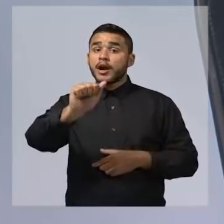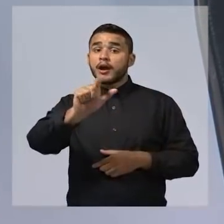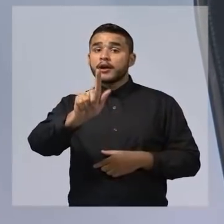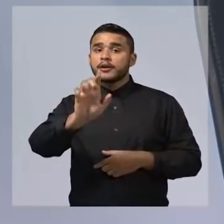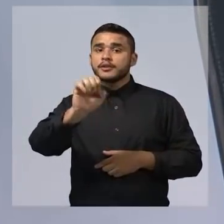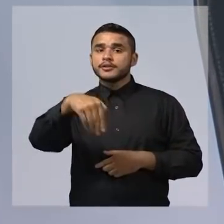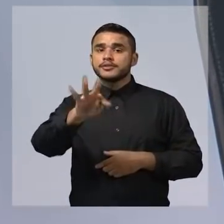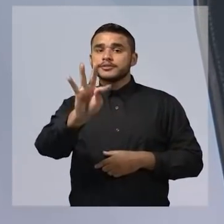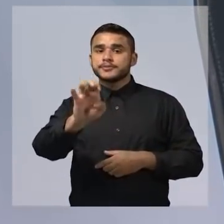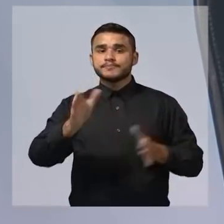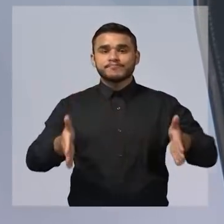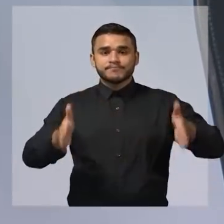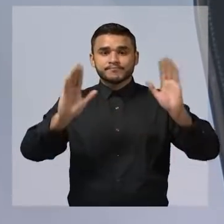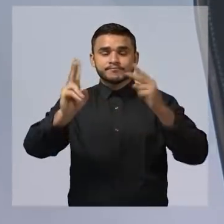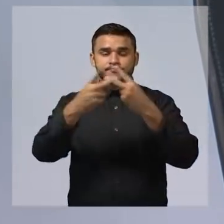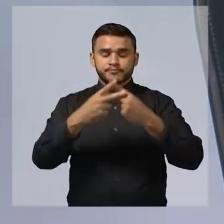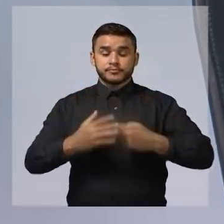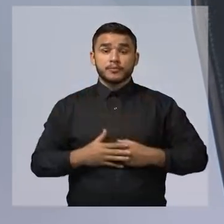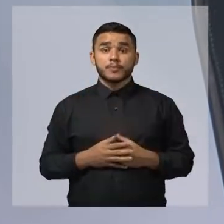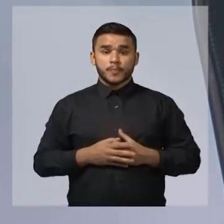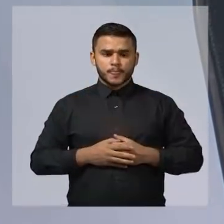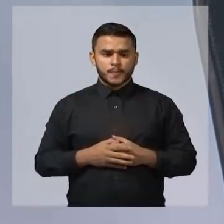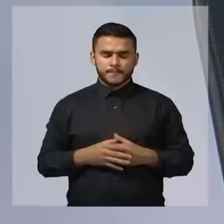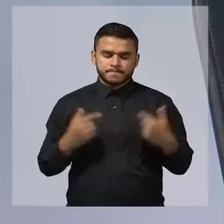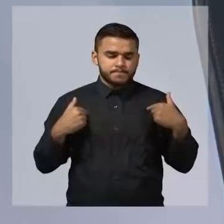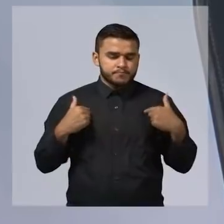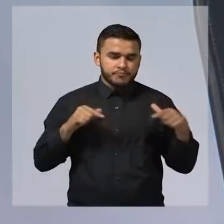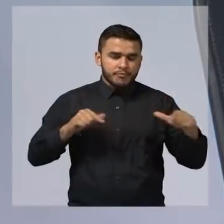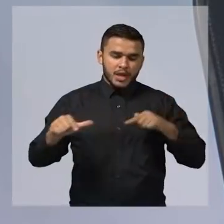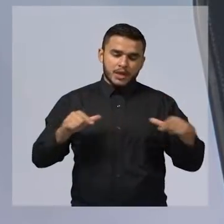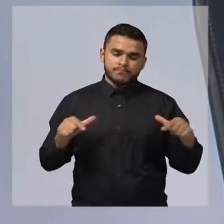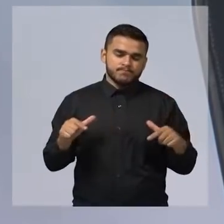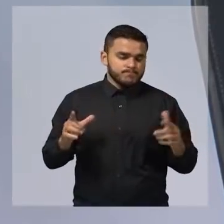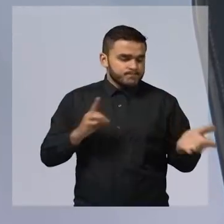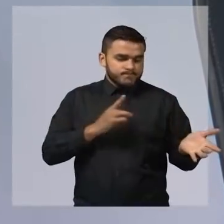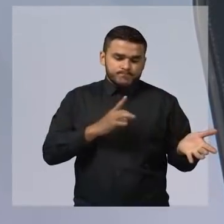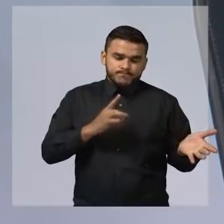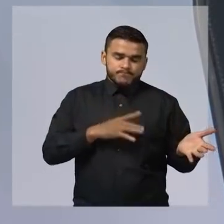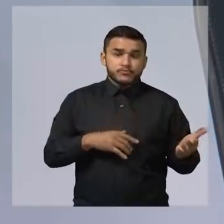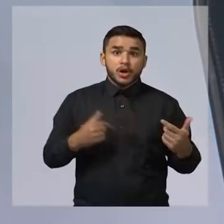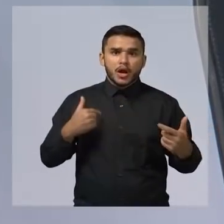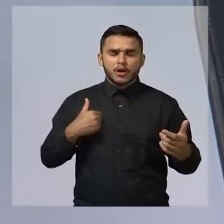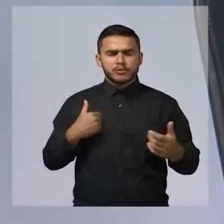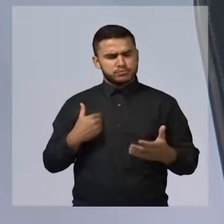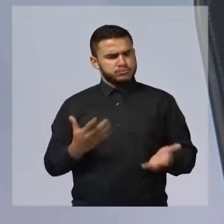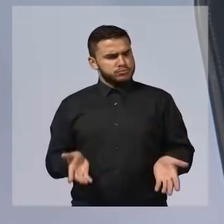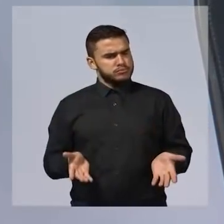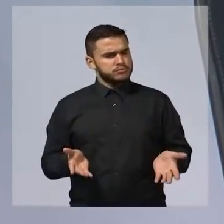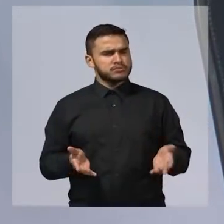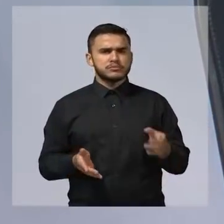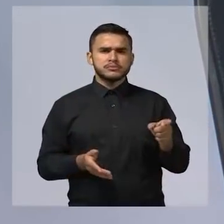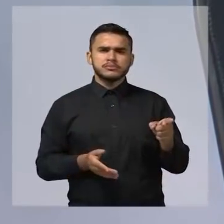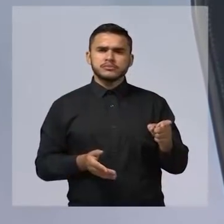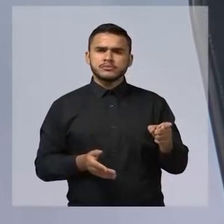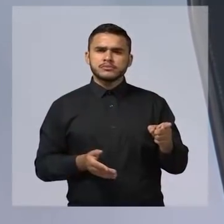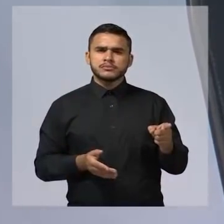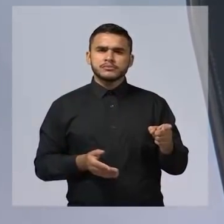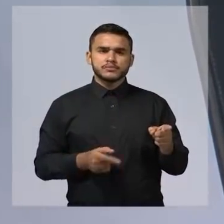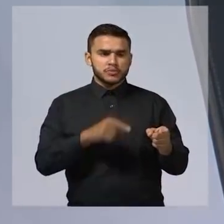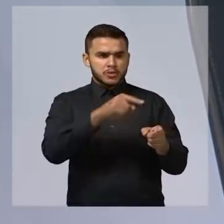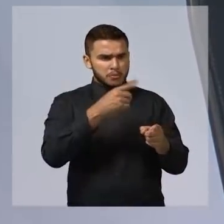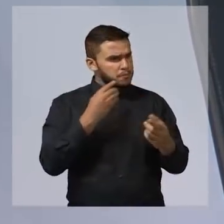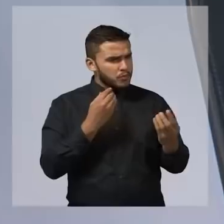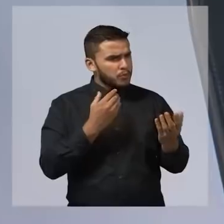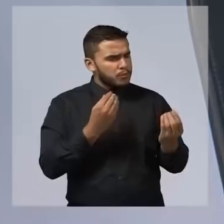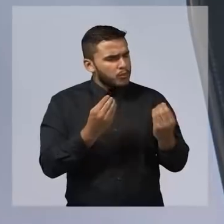penitenciário. O agente penitenciário que eu cheguei, ele tinha medo de trabalhar. Por quê? Porque a voz do preso tinha mais força do que a dele. Só para o